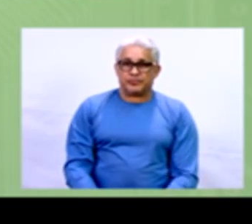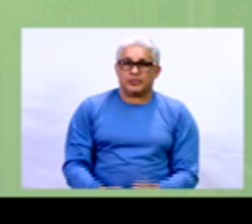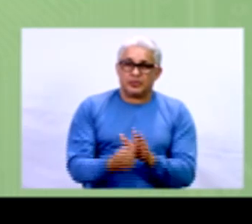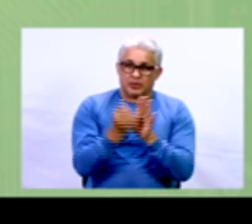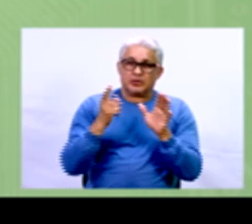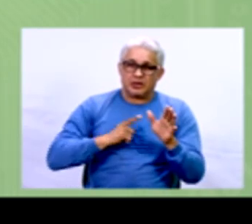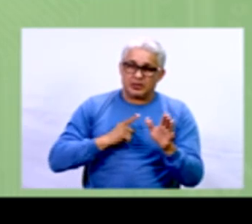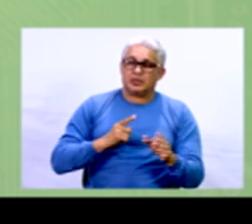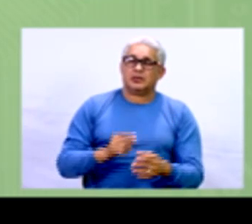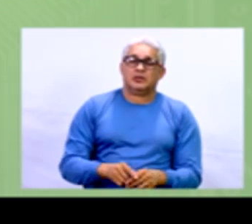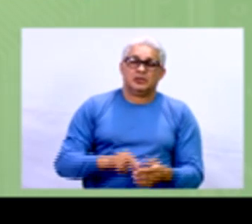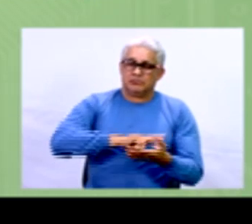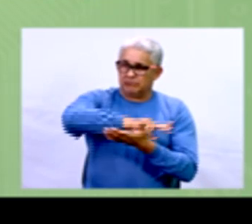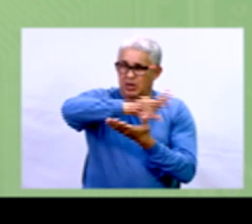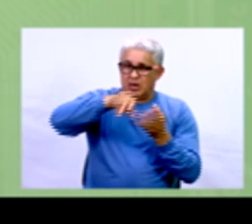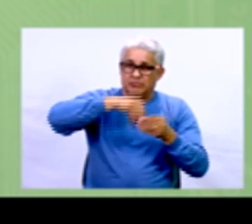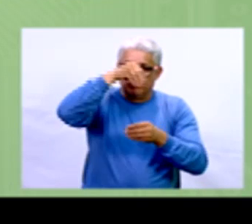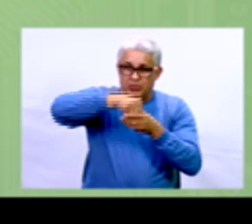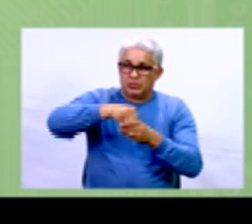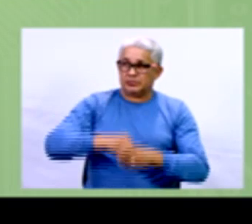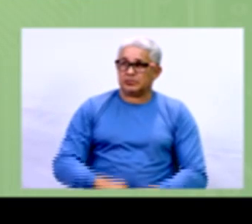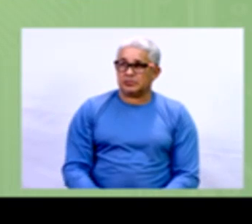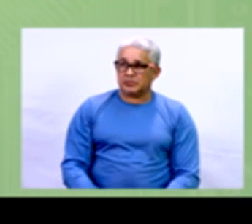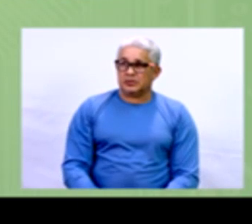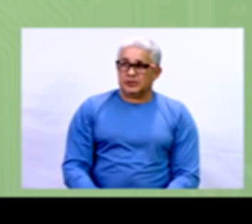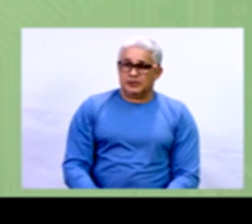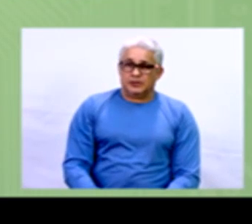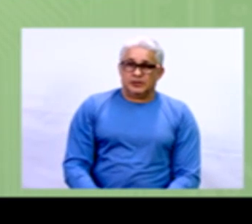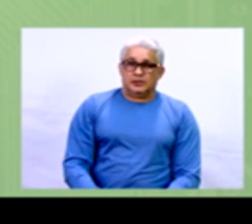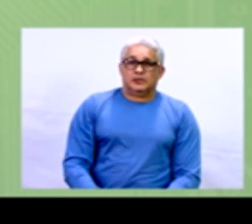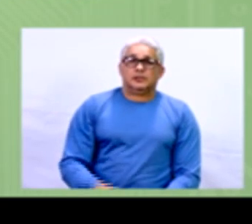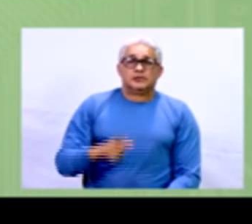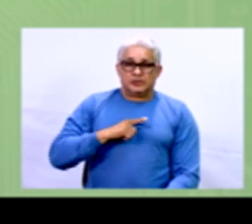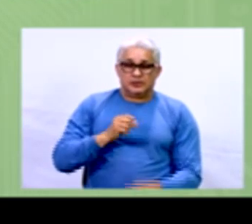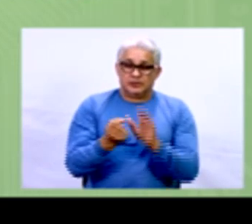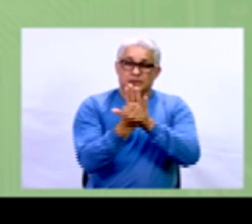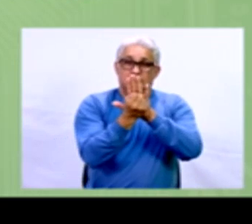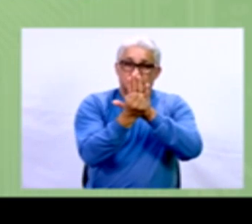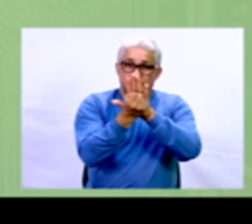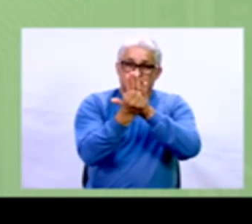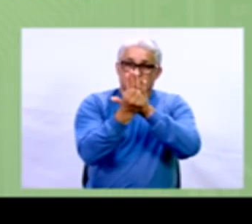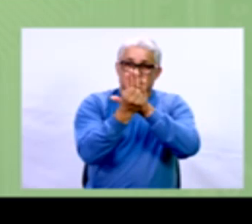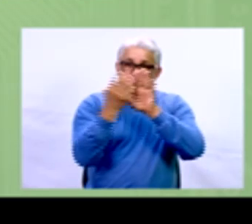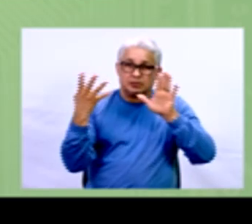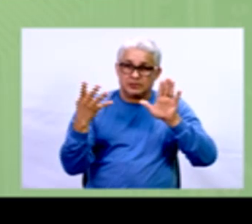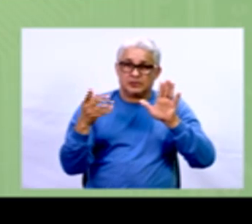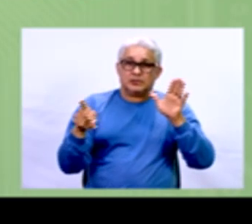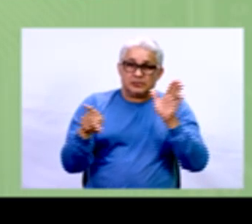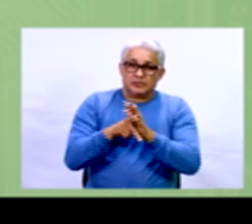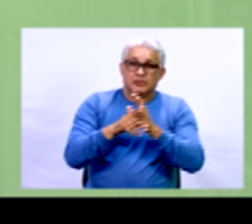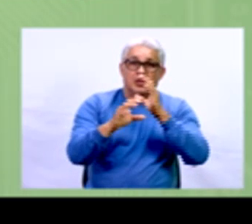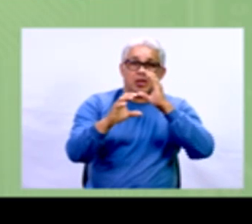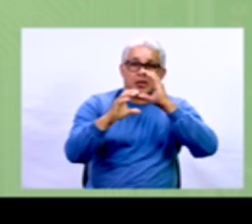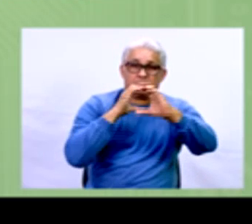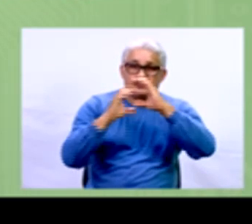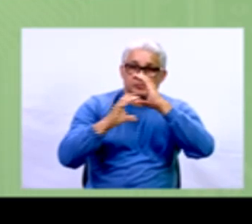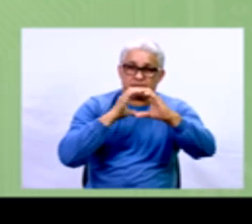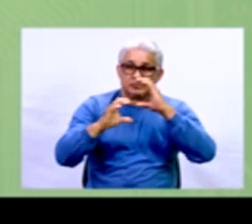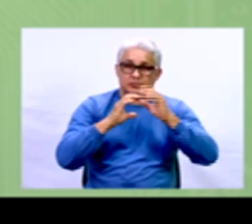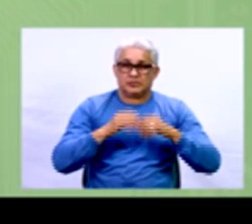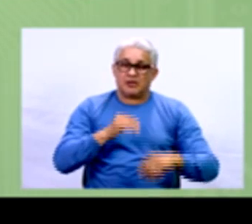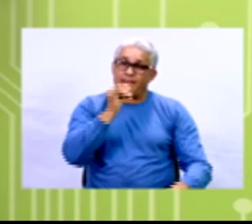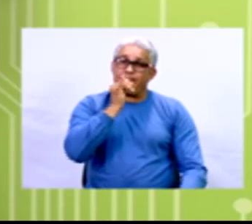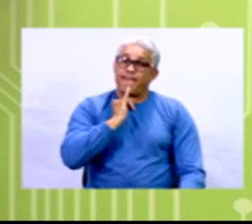muitos recursos multimídia. E também nós temos os aplicativos de comunicação. Esse aplicativo de comunicação, eu vou